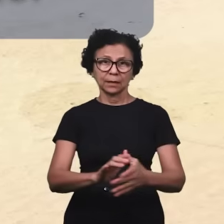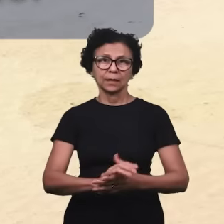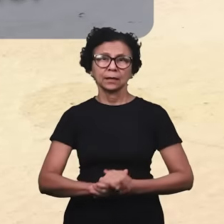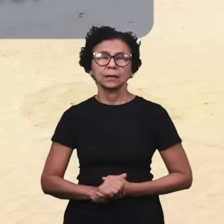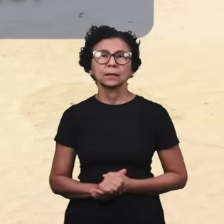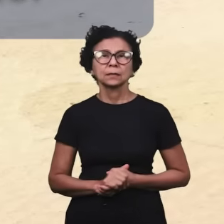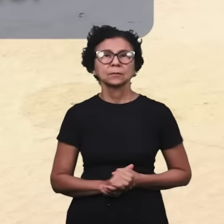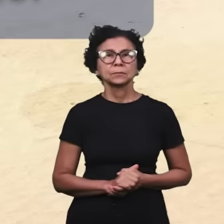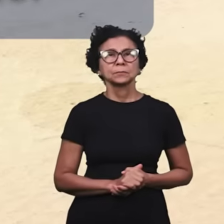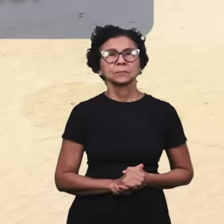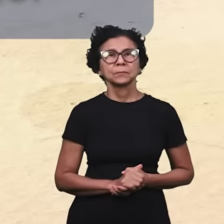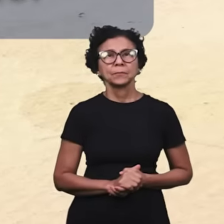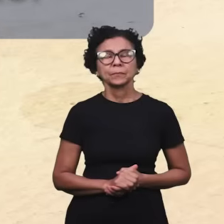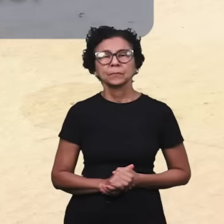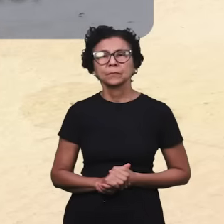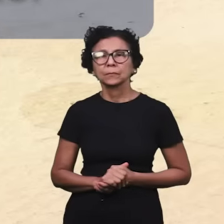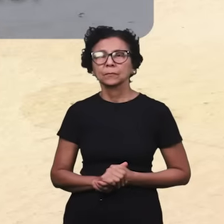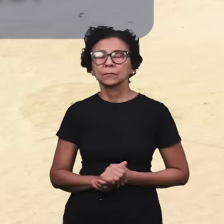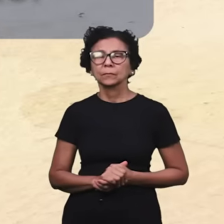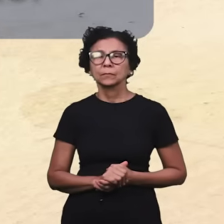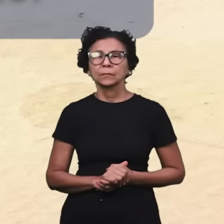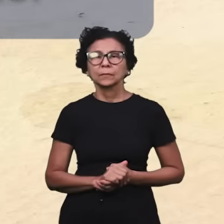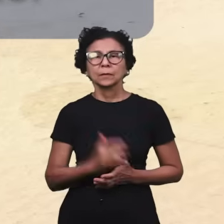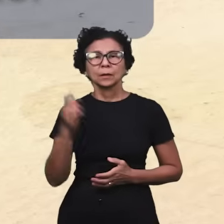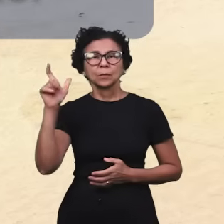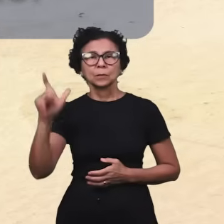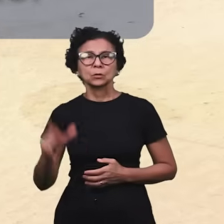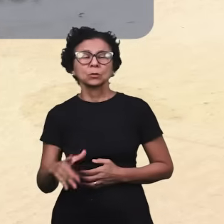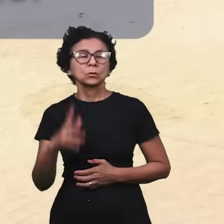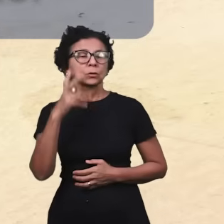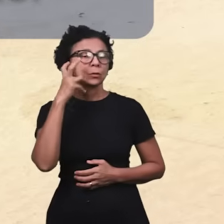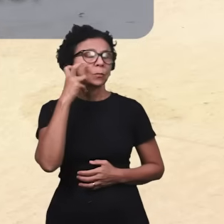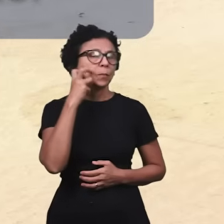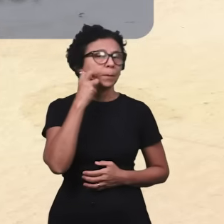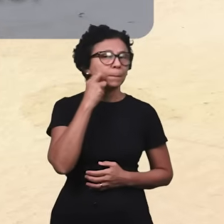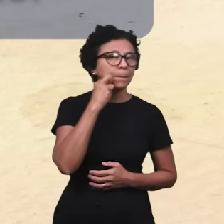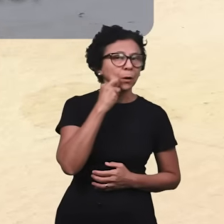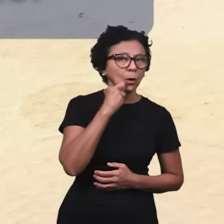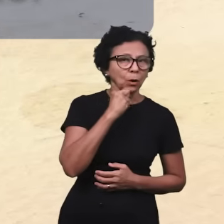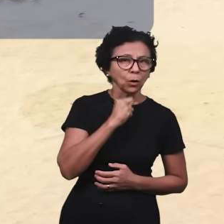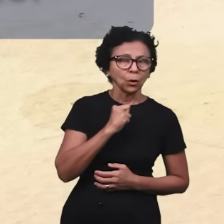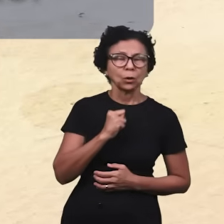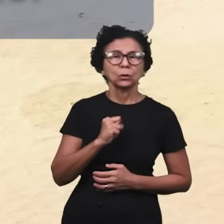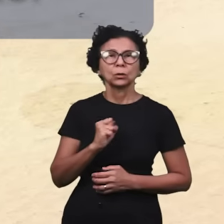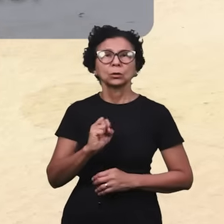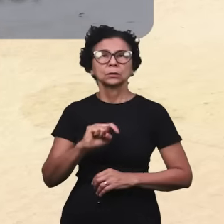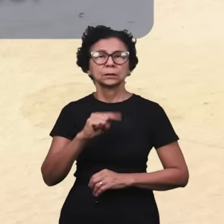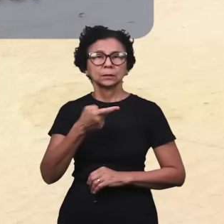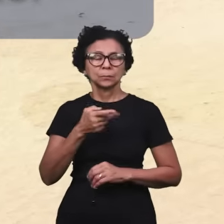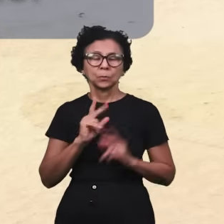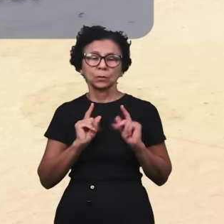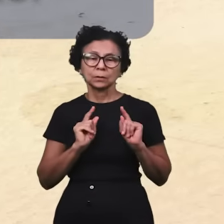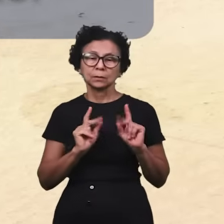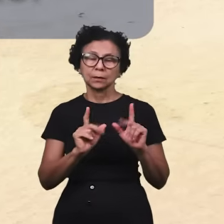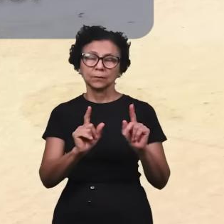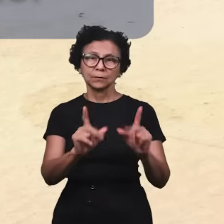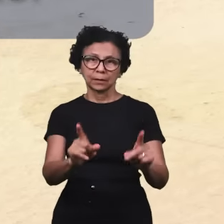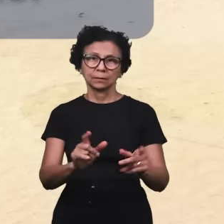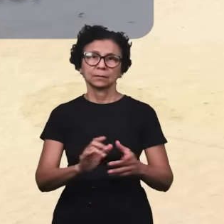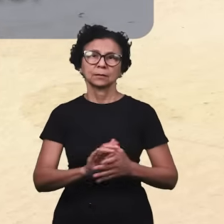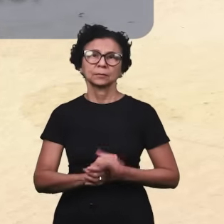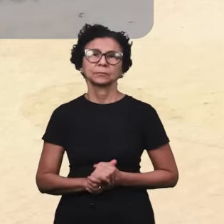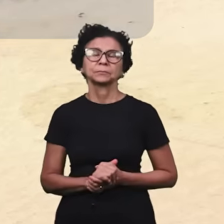cumpra o ano da sua venda. Durante um ano inteiro será lícito o seu